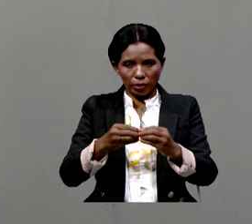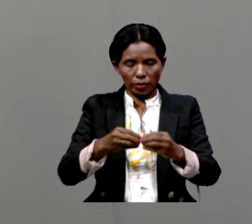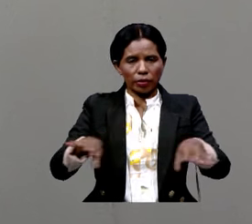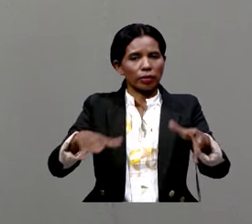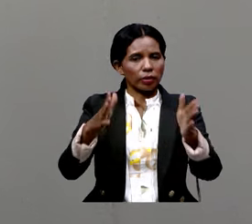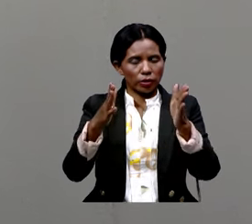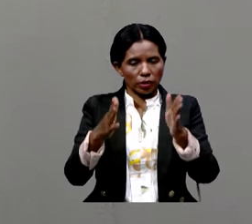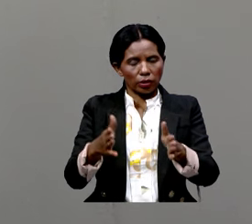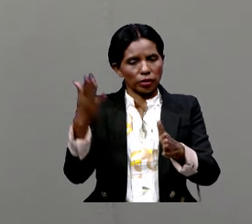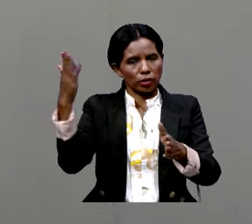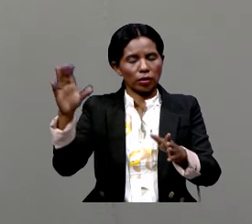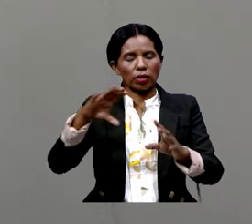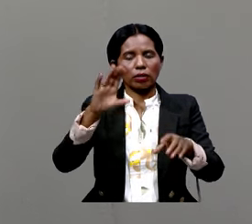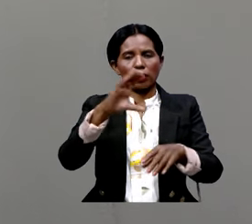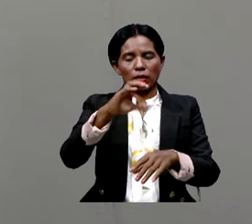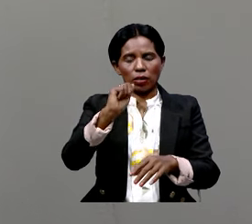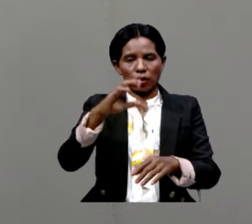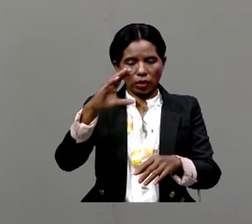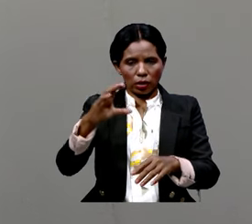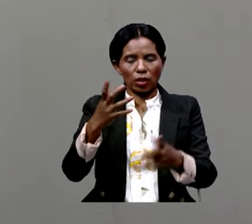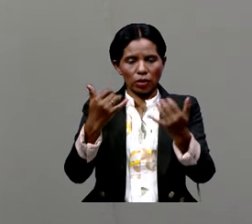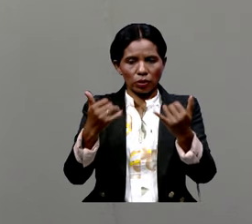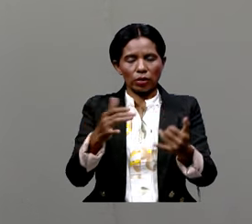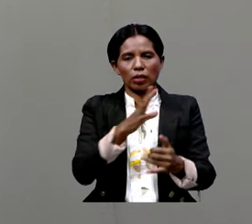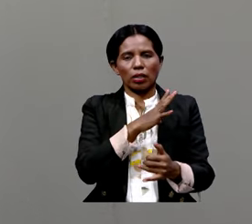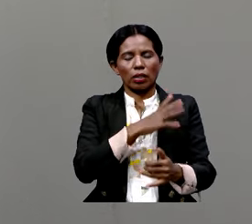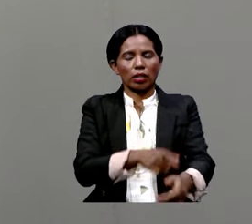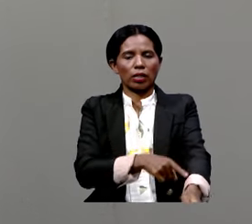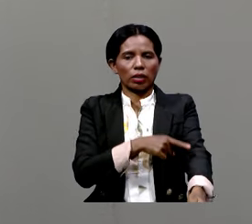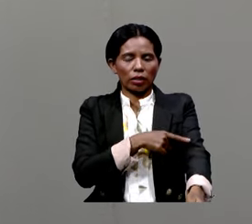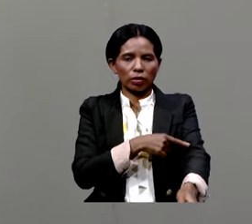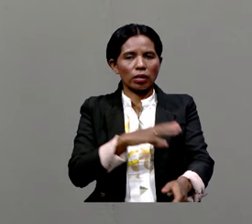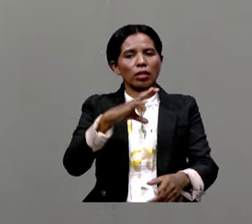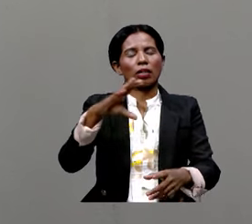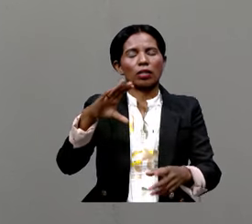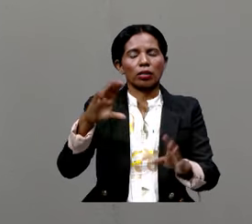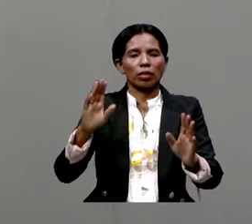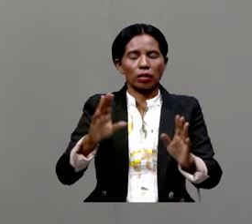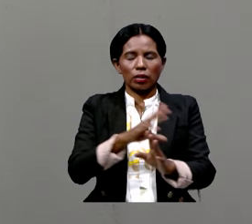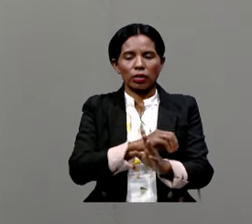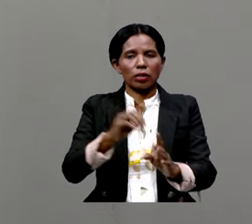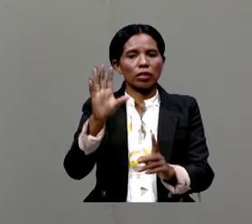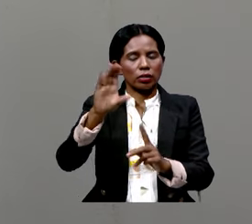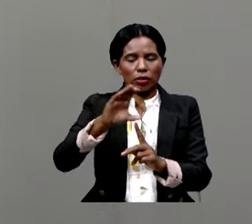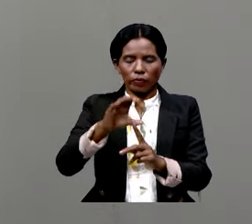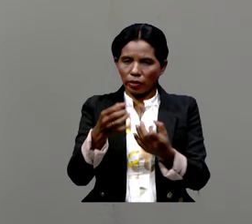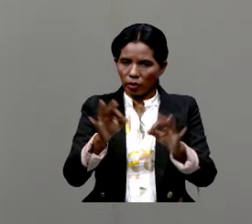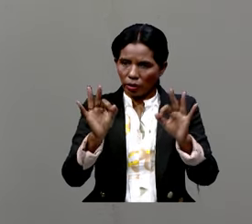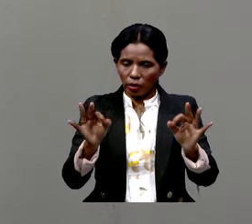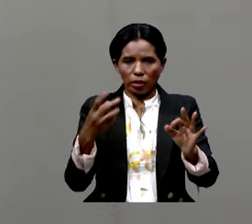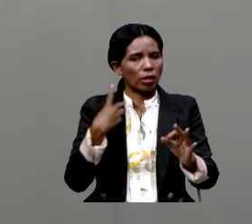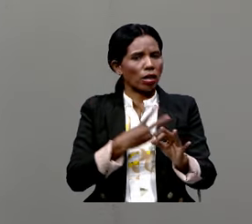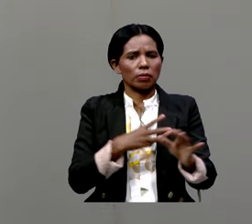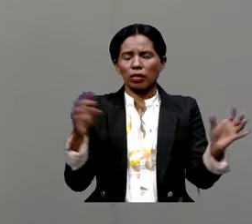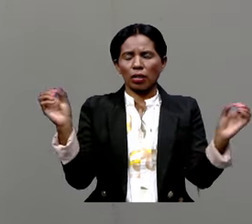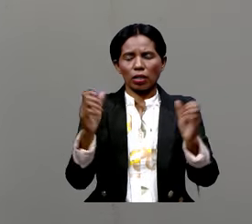funcionamento normal, comissão anticorrupção, né, beca vago, ela, minha comissária, mais de um ano, então reba a missila